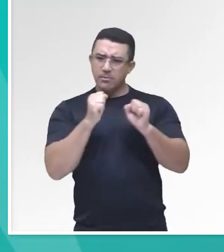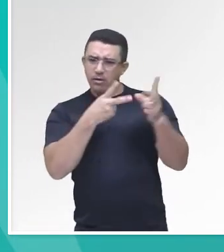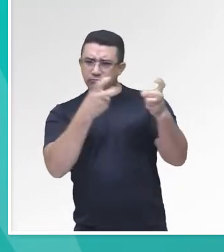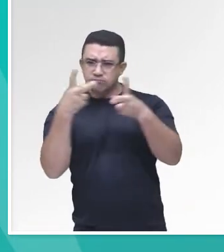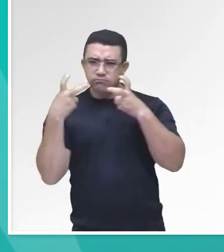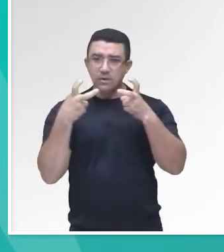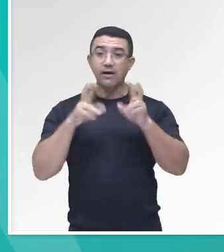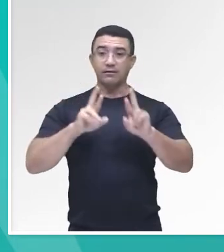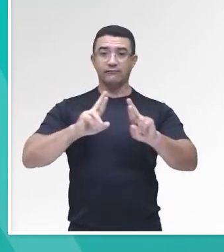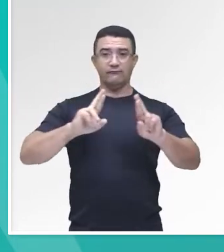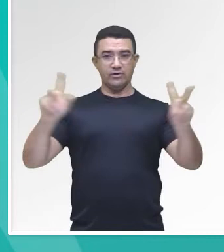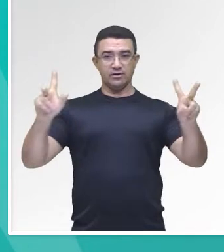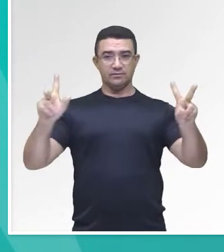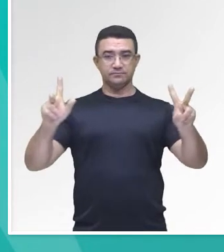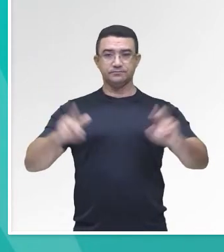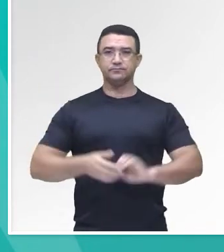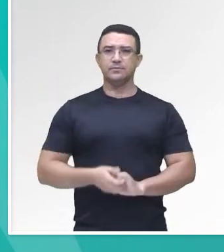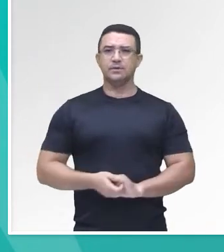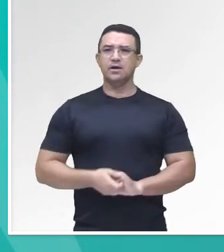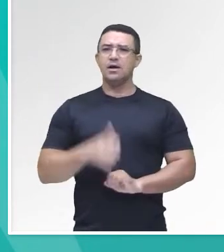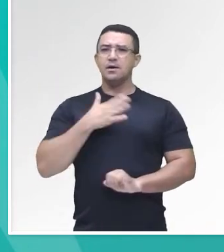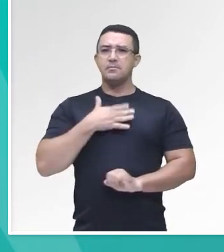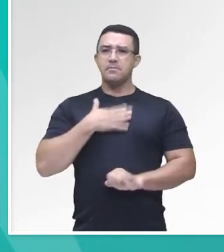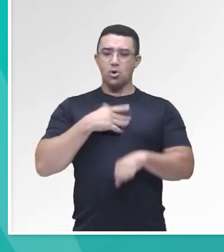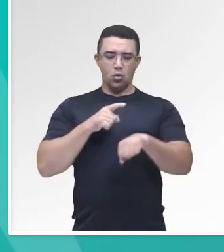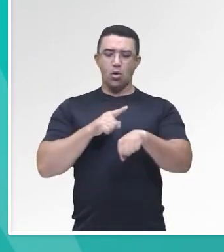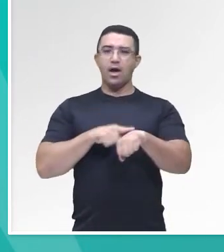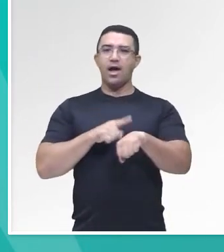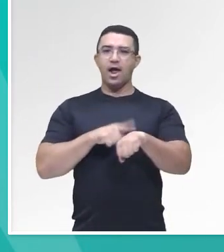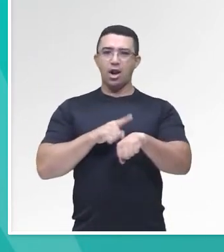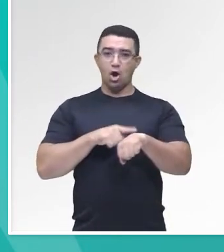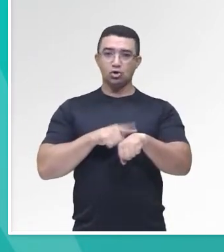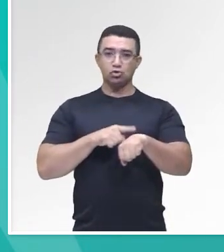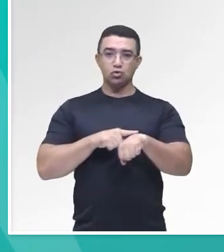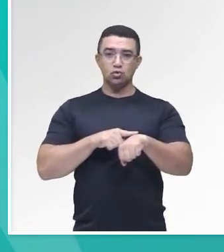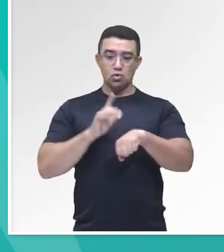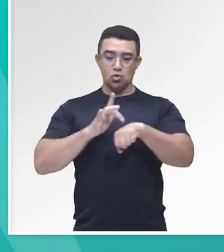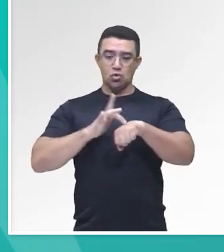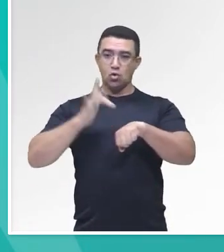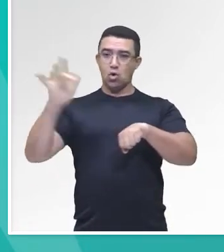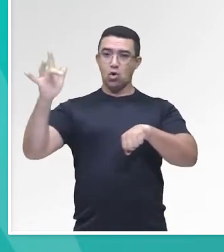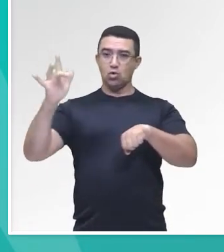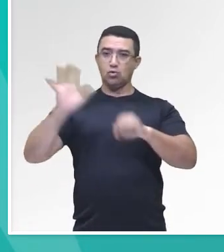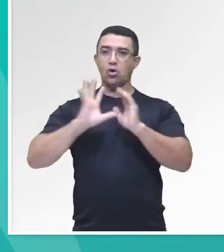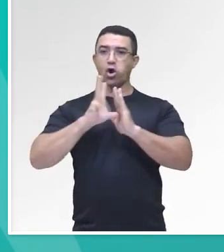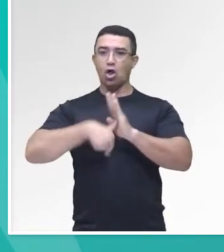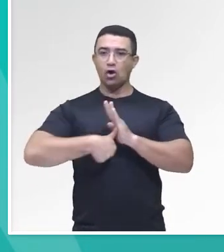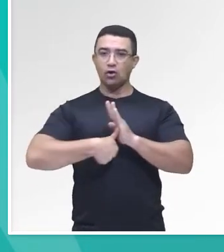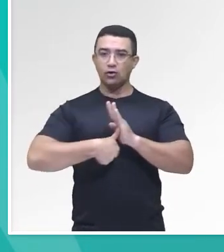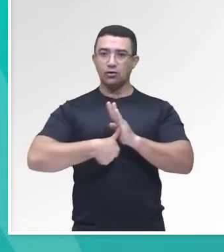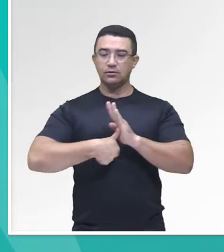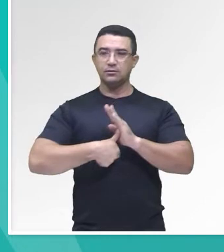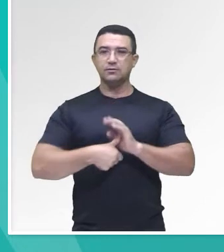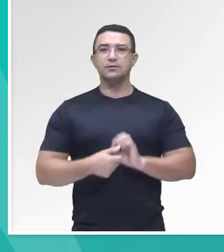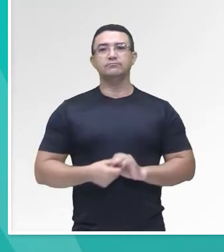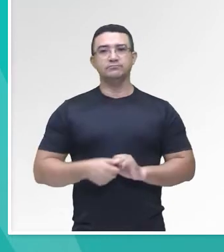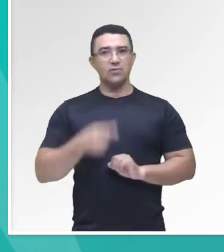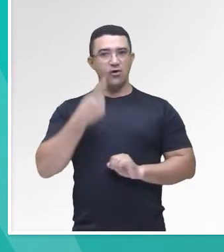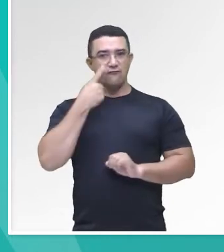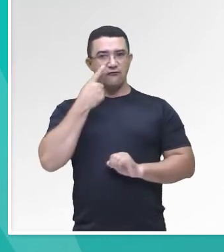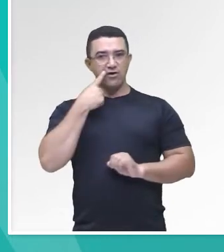diferença. Ó, meu relógio de ouro foi roubado. Então, vocês estão vendo aqui o